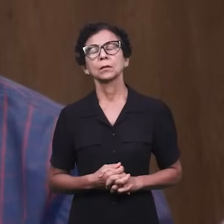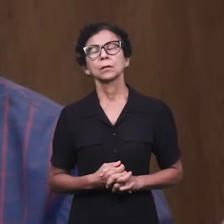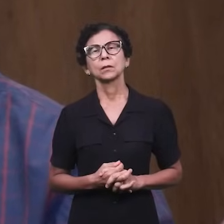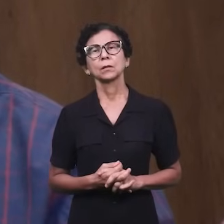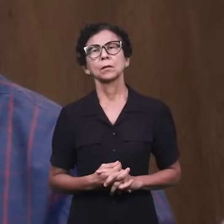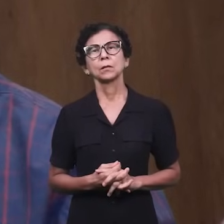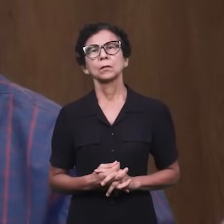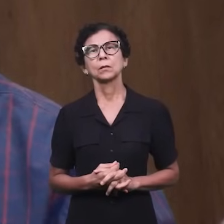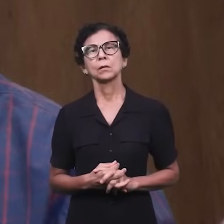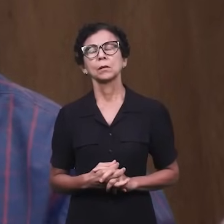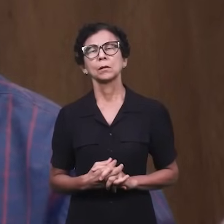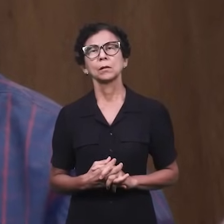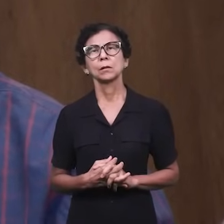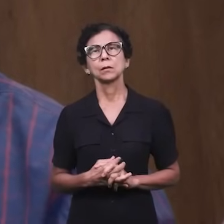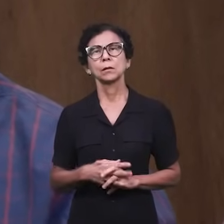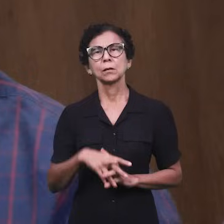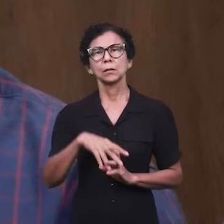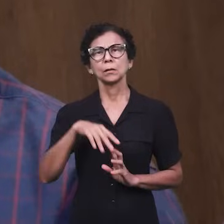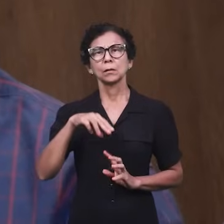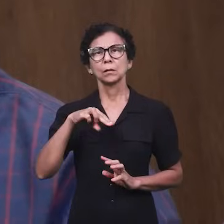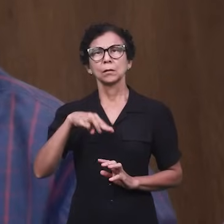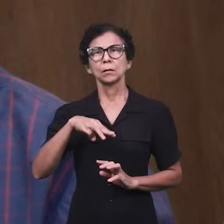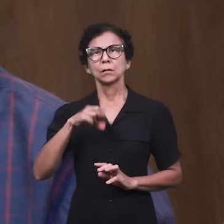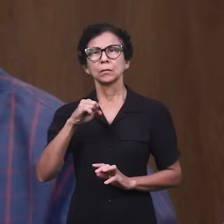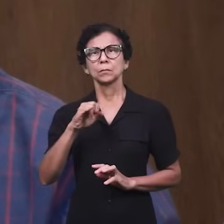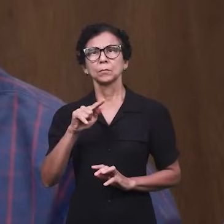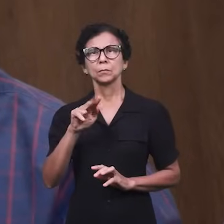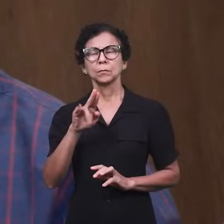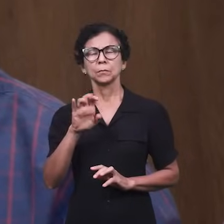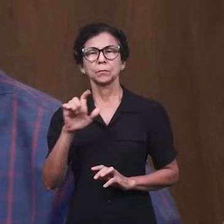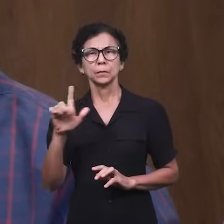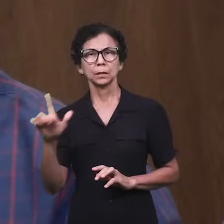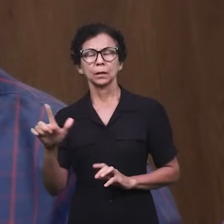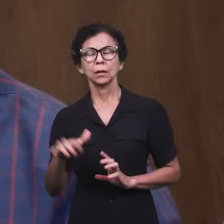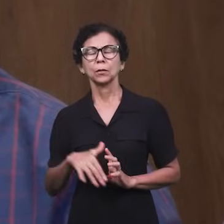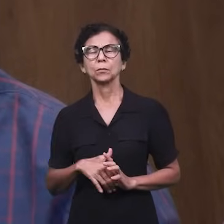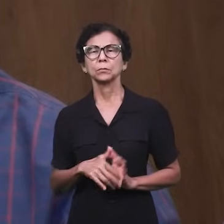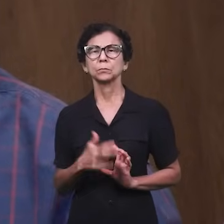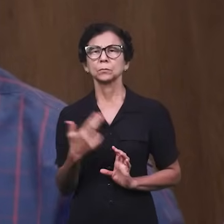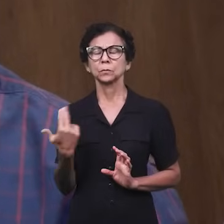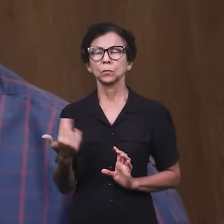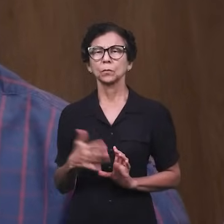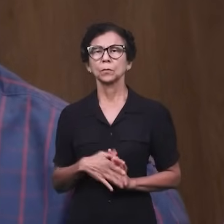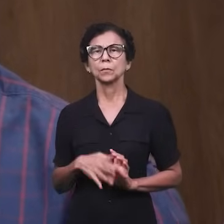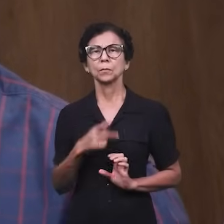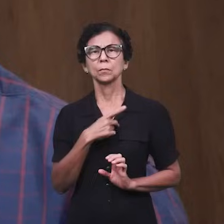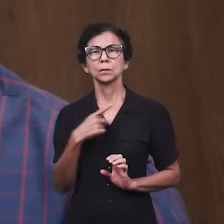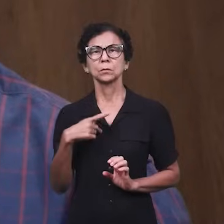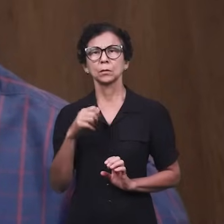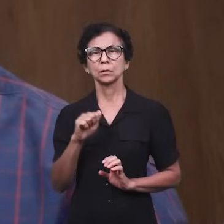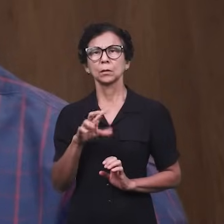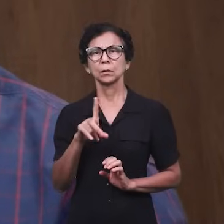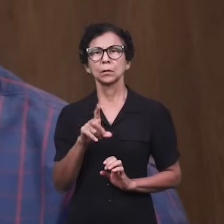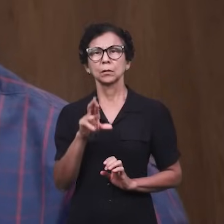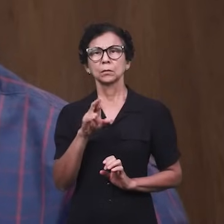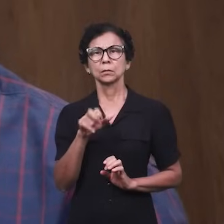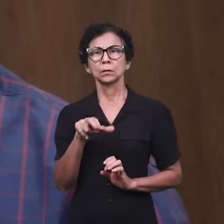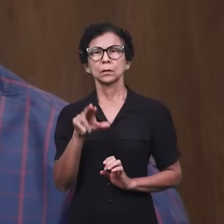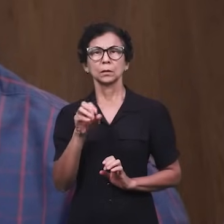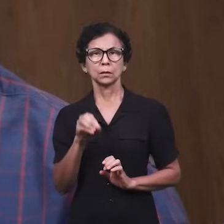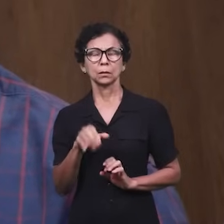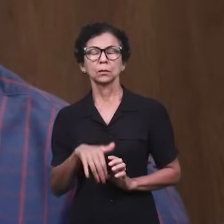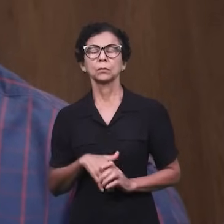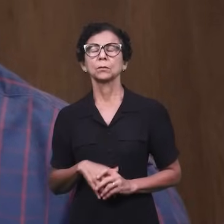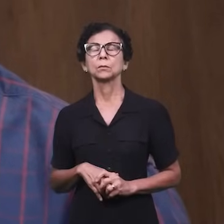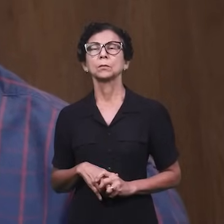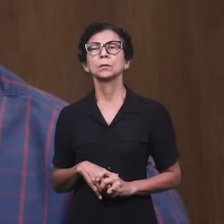Miguel sou da egre da velha 3 Ministério pastor Adriano e também o pastor Tarcísio e a pergunta que eu tenho para o senhor pastor é qual